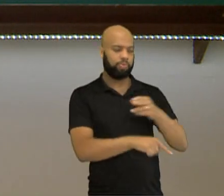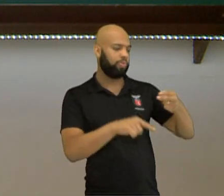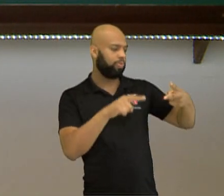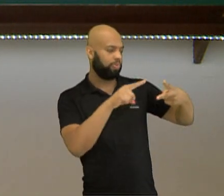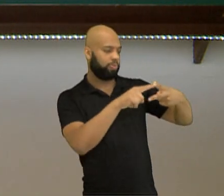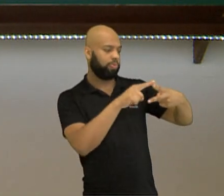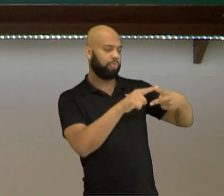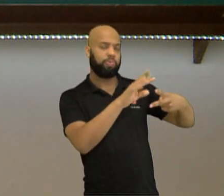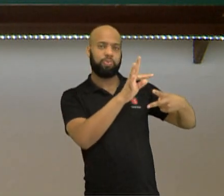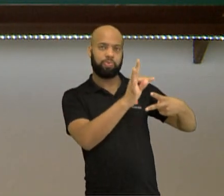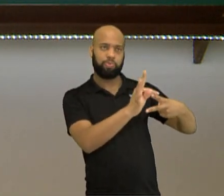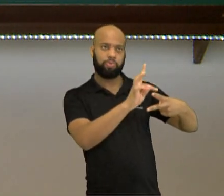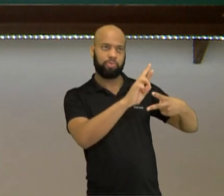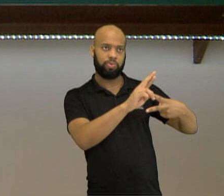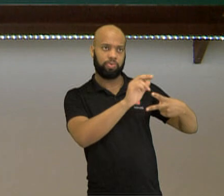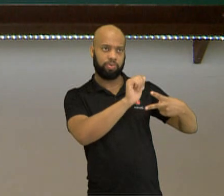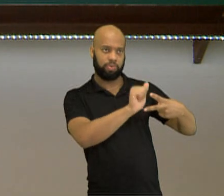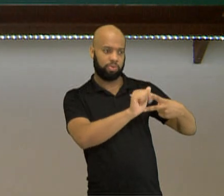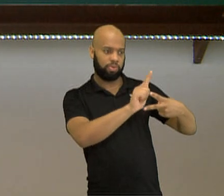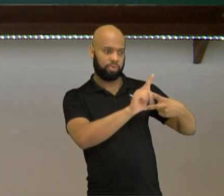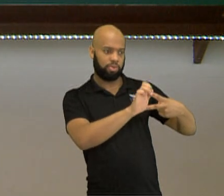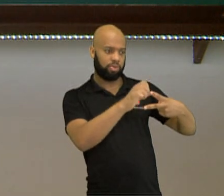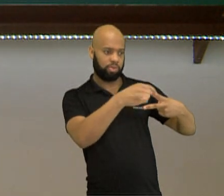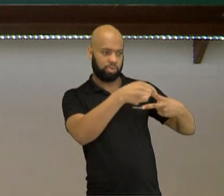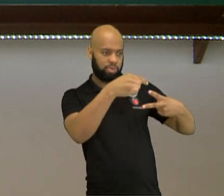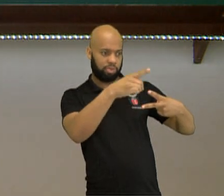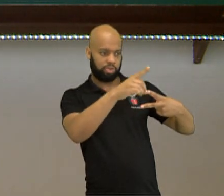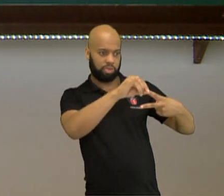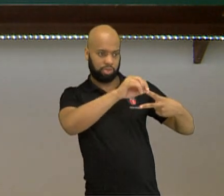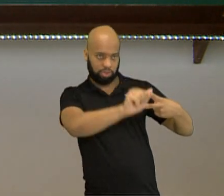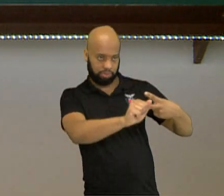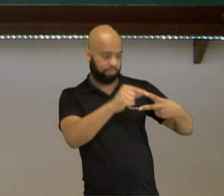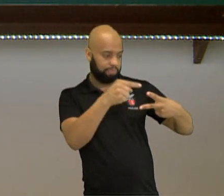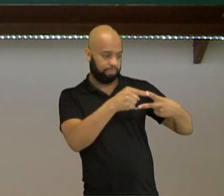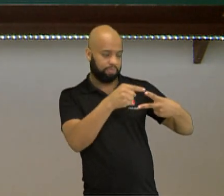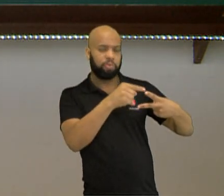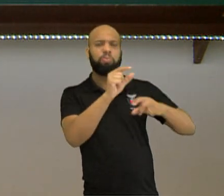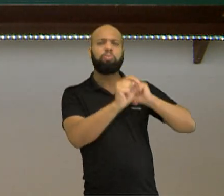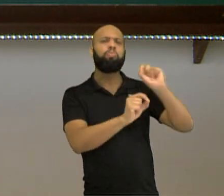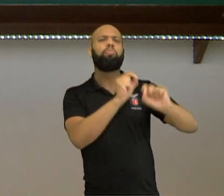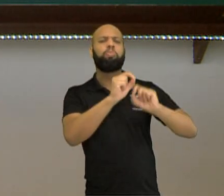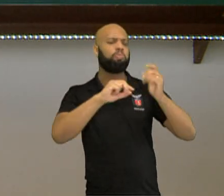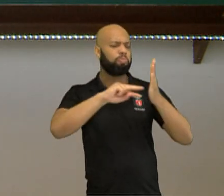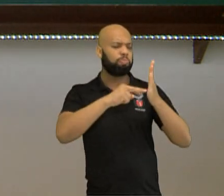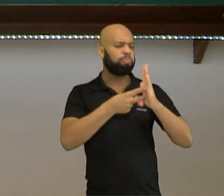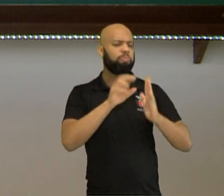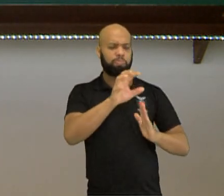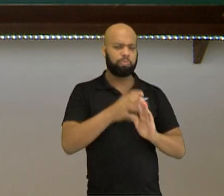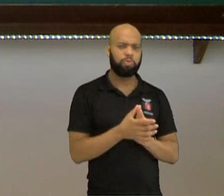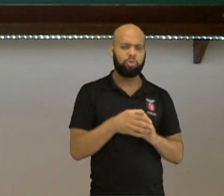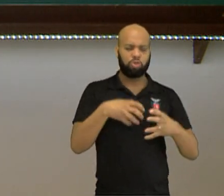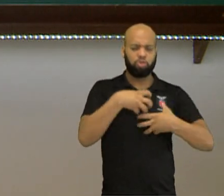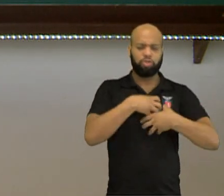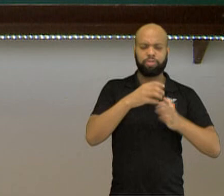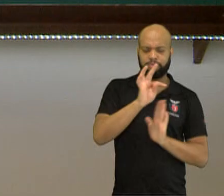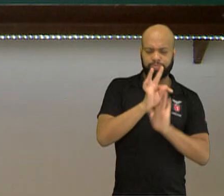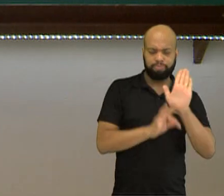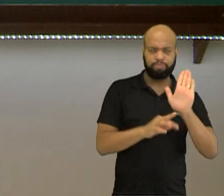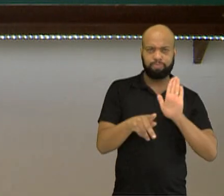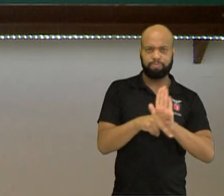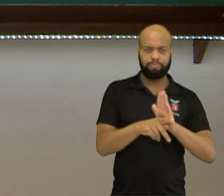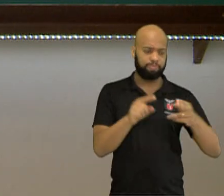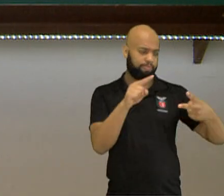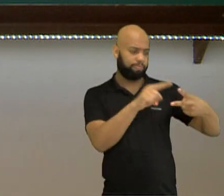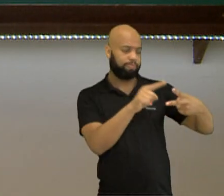começar falando da tragédia, né? O que então vem a ser a tragédia